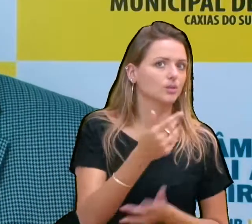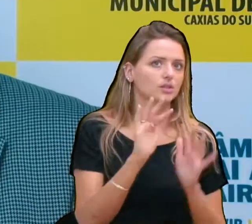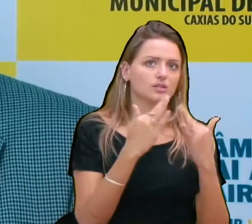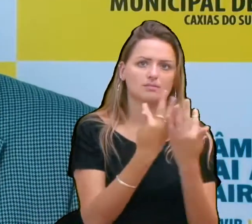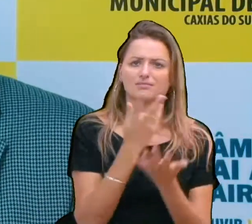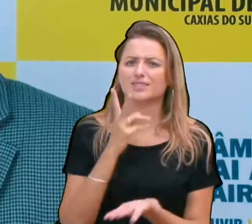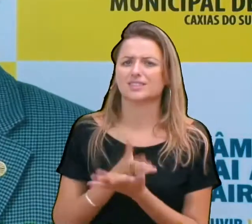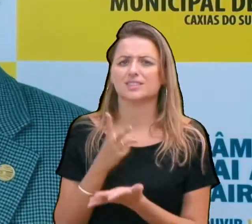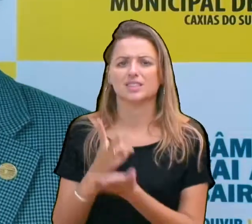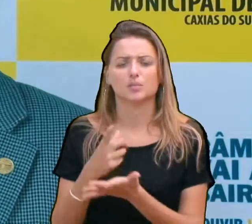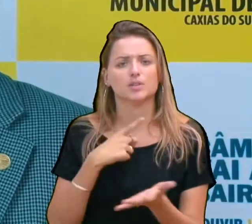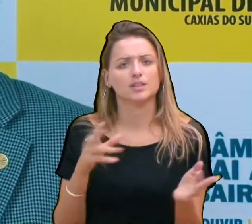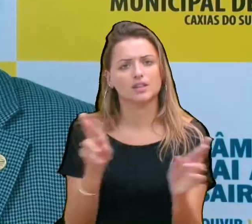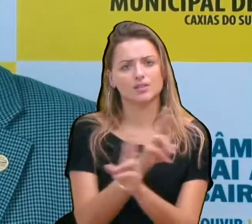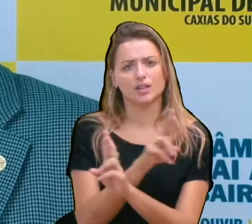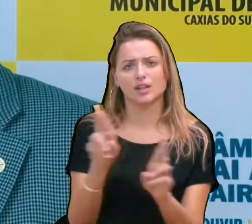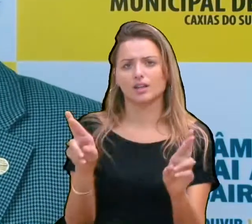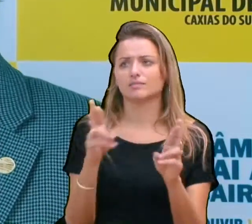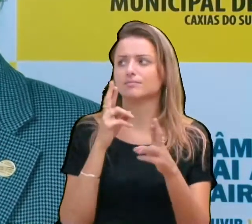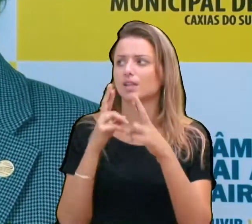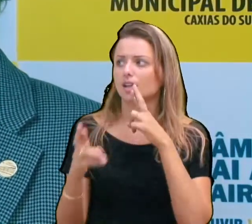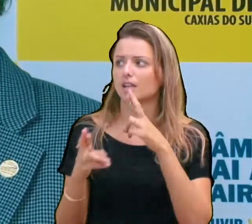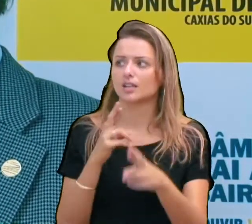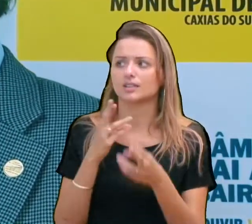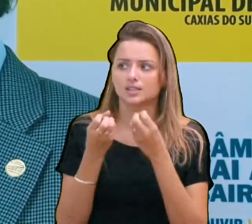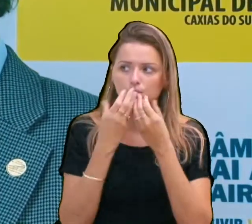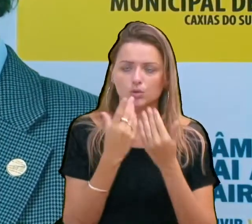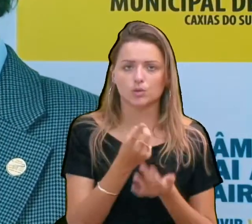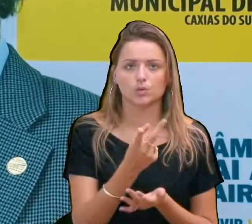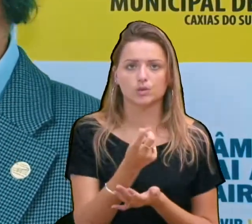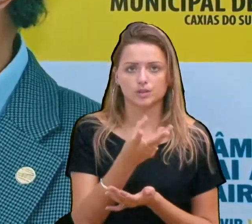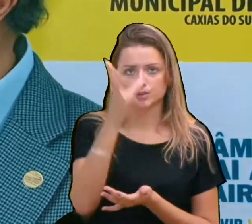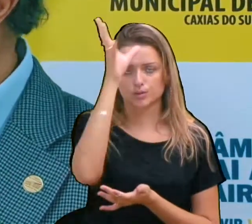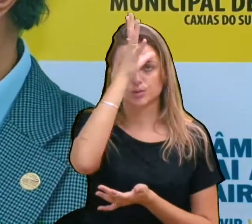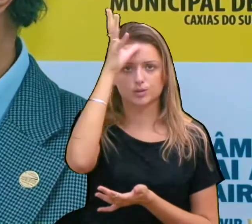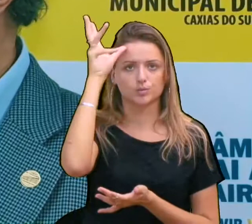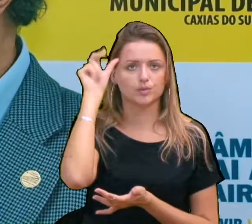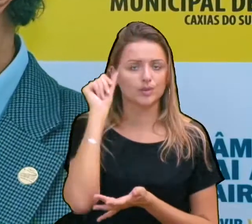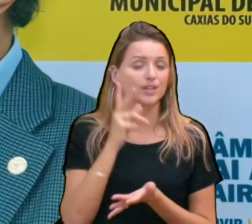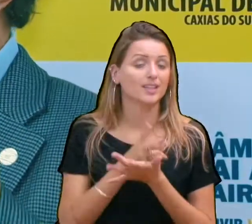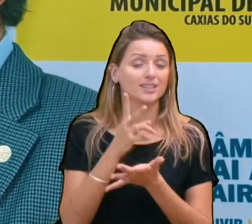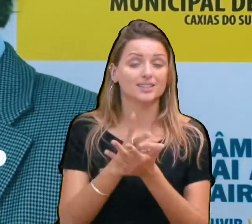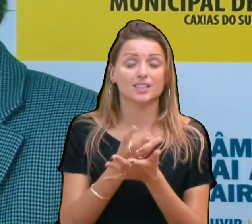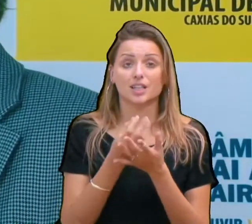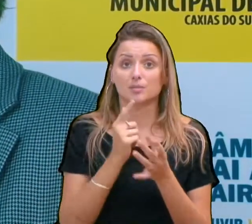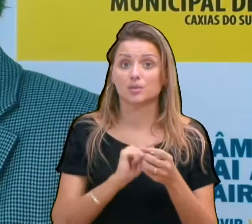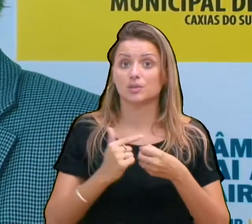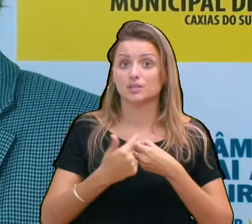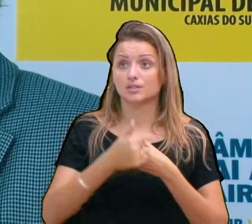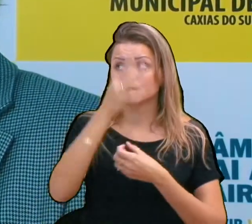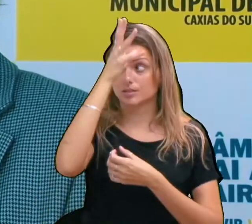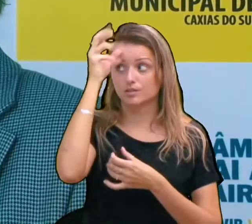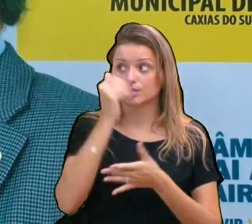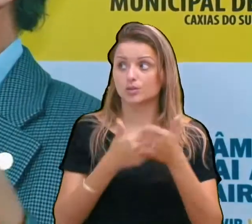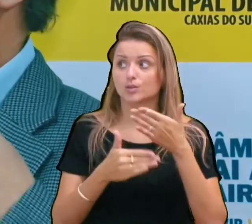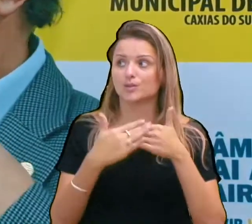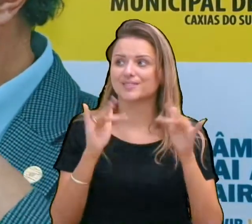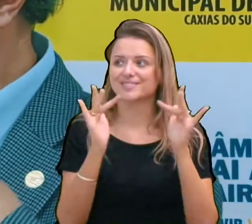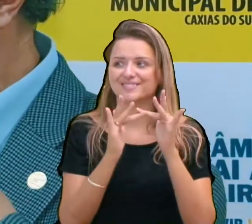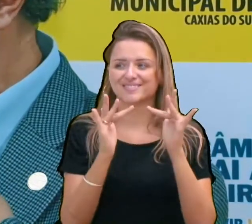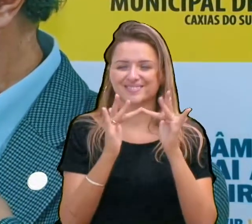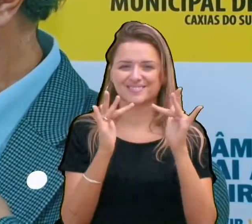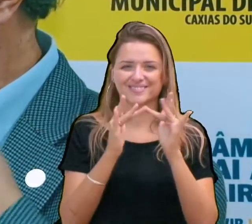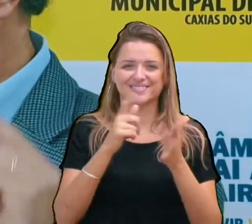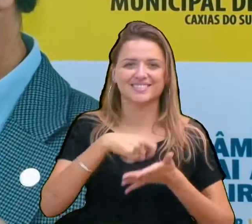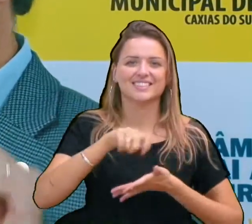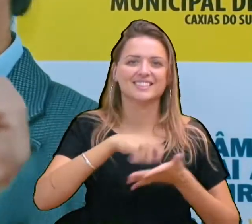Sempre tivemos a relação com todas as prefeituras, essas 12 prefeituras. Sempre foi feito com todas essas prefeituras, assinado